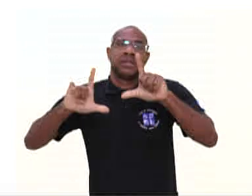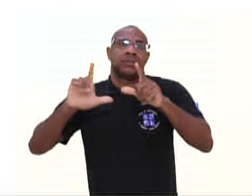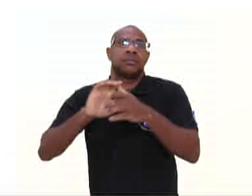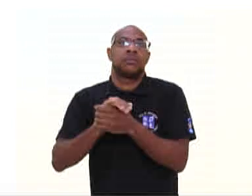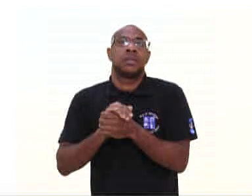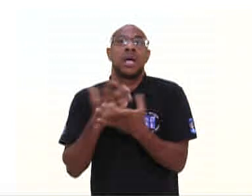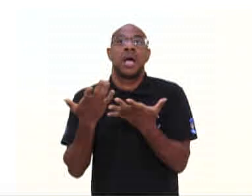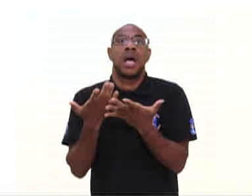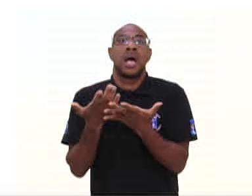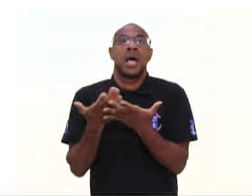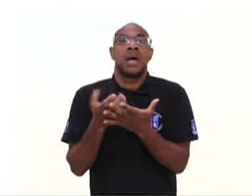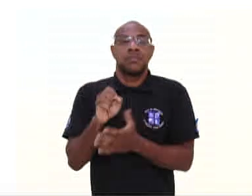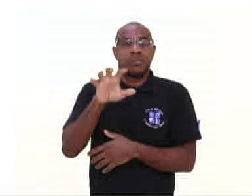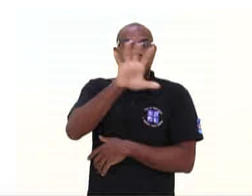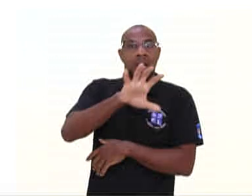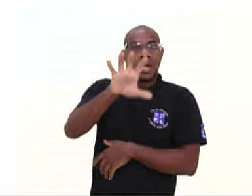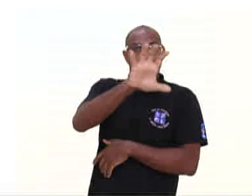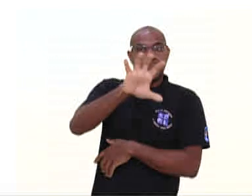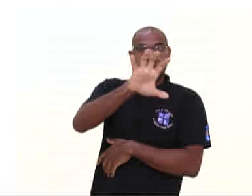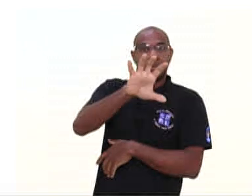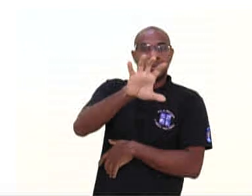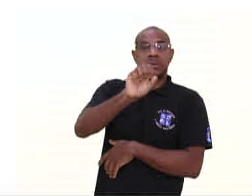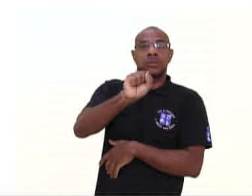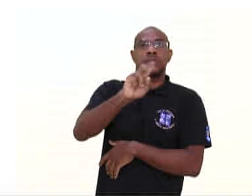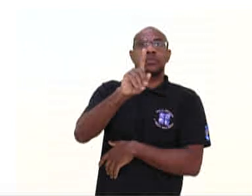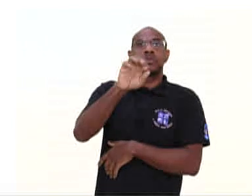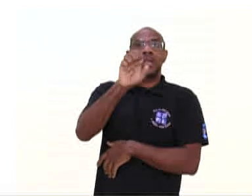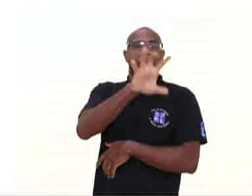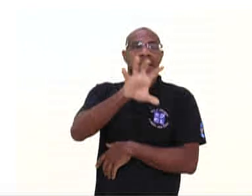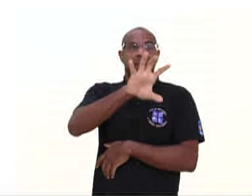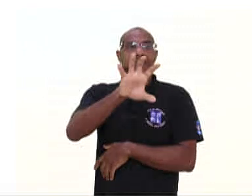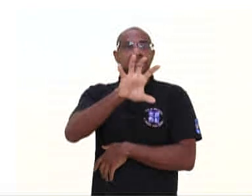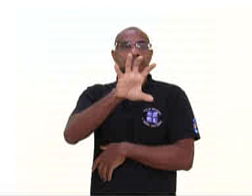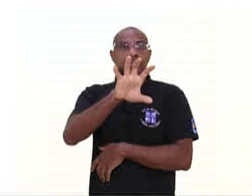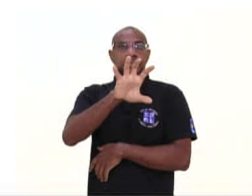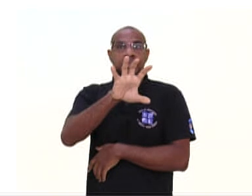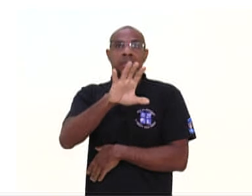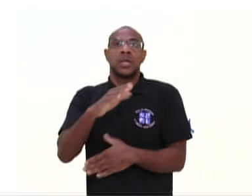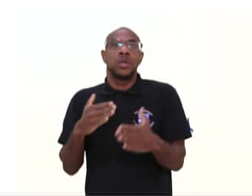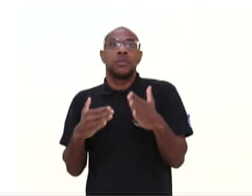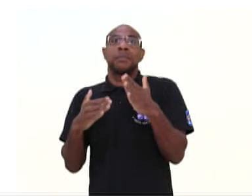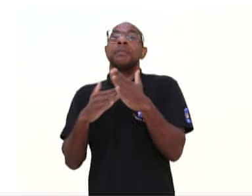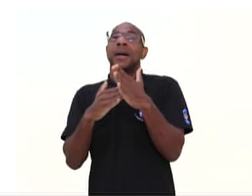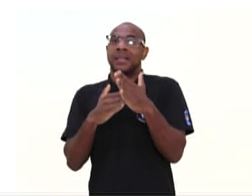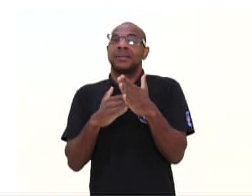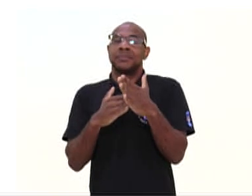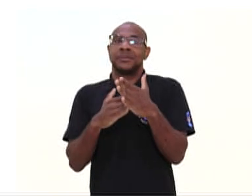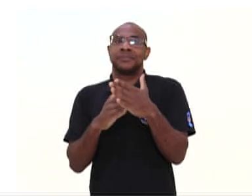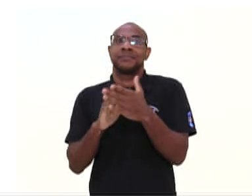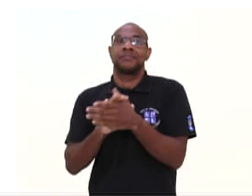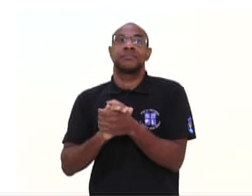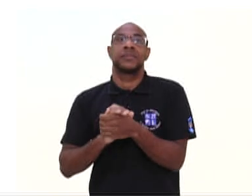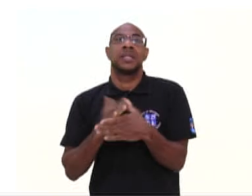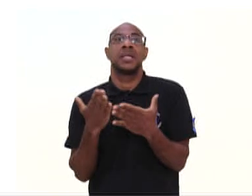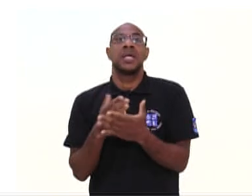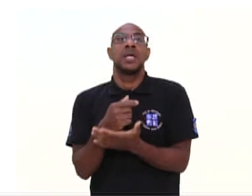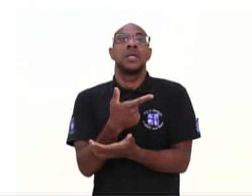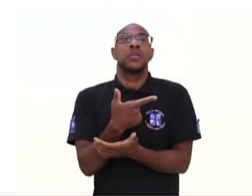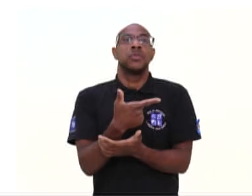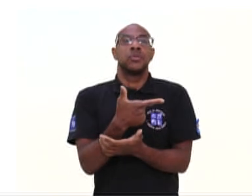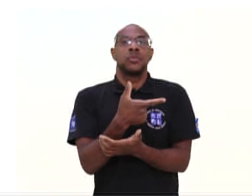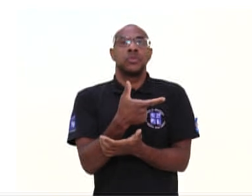região sudeste permaneceu com o máximo deste indicador, 97,8%. Em 2017